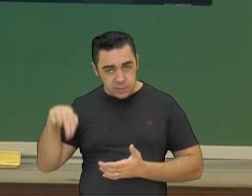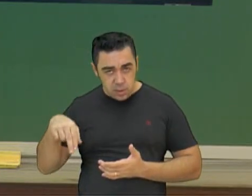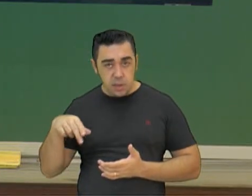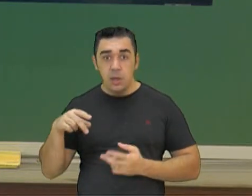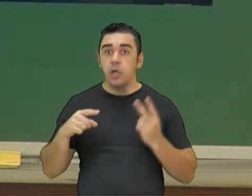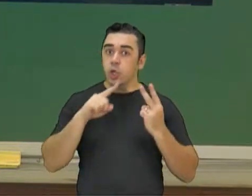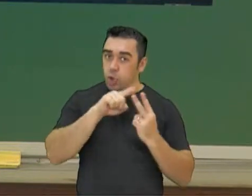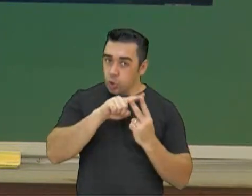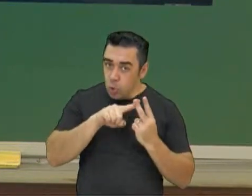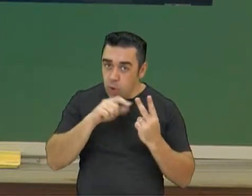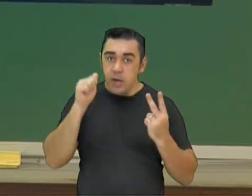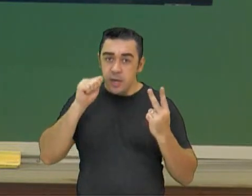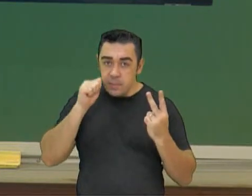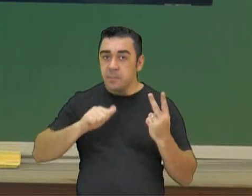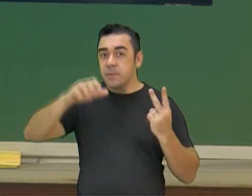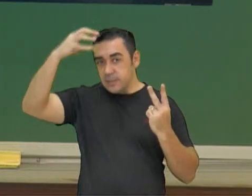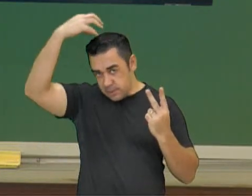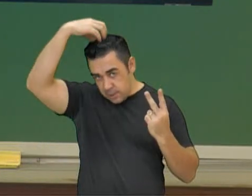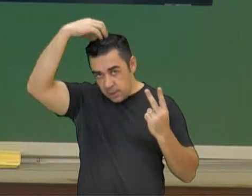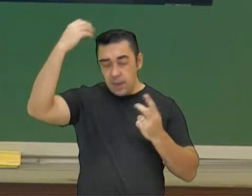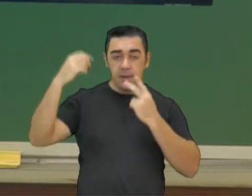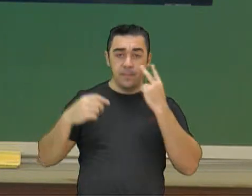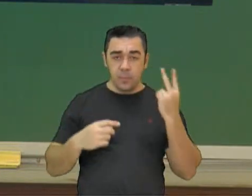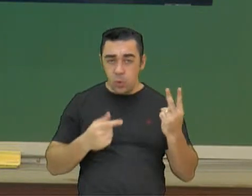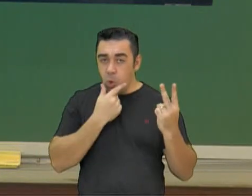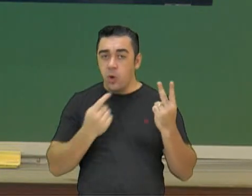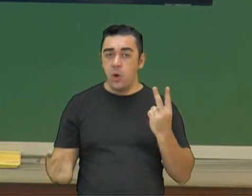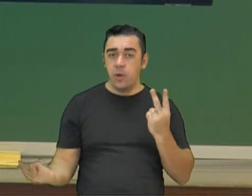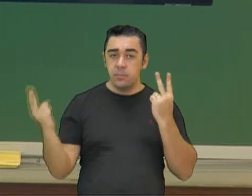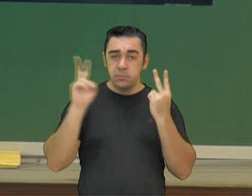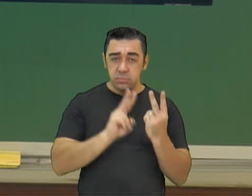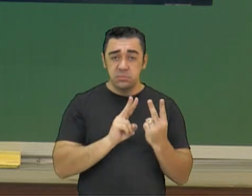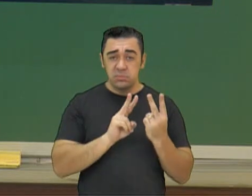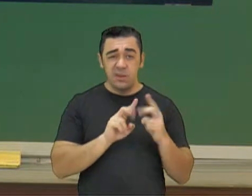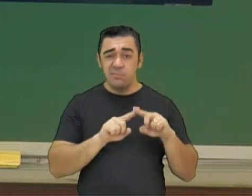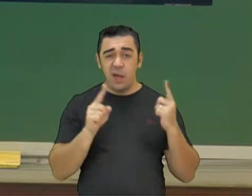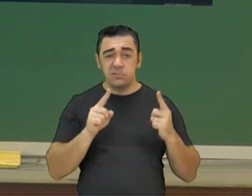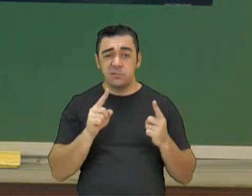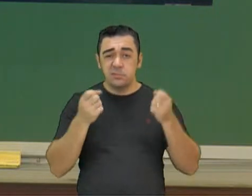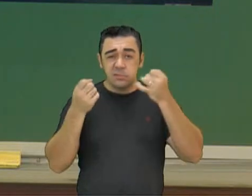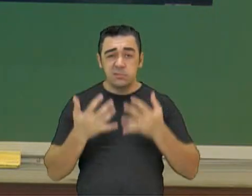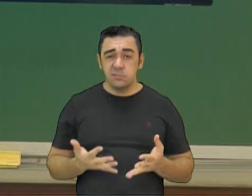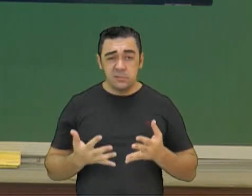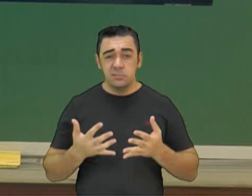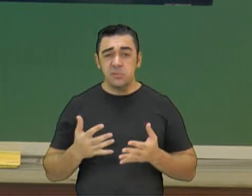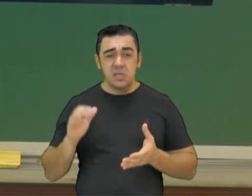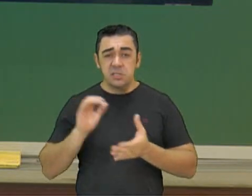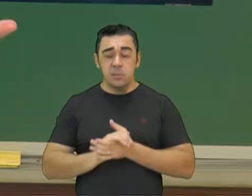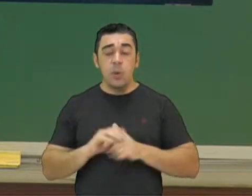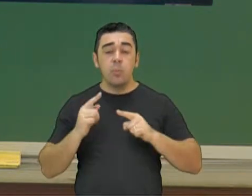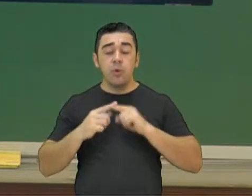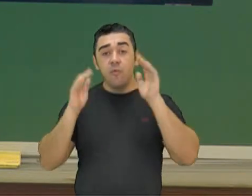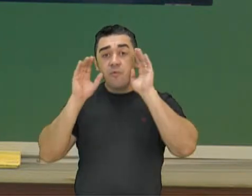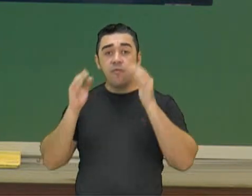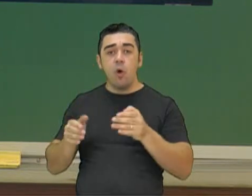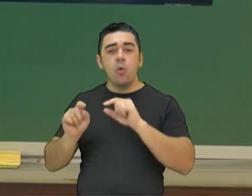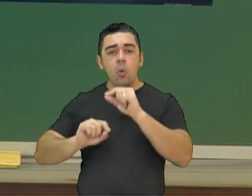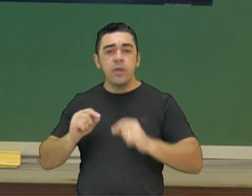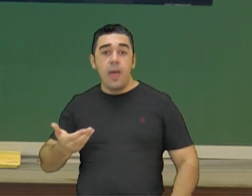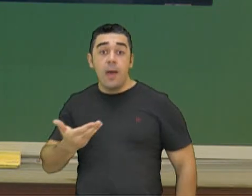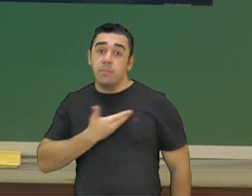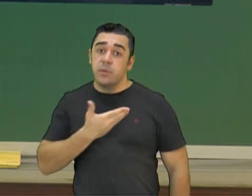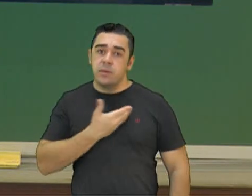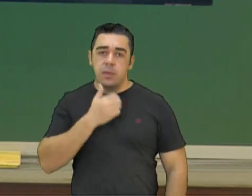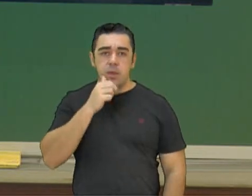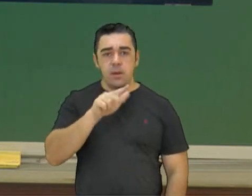duas princesas, dois pretendentes, mas ninguém nem fala disso, porque o foco mesmo é na amizade ali